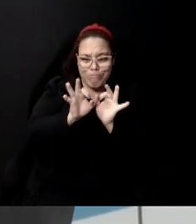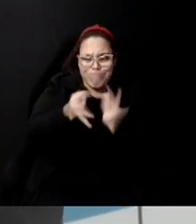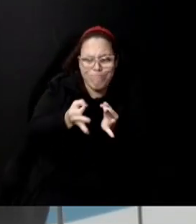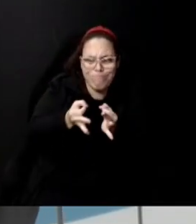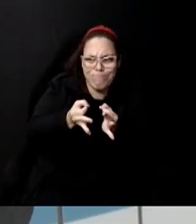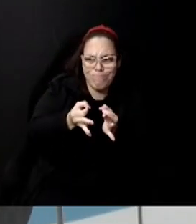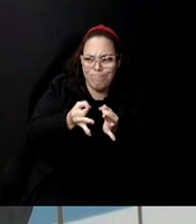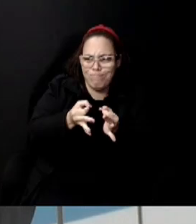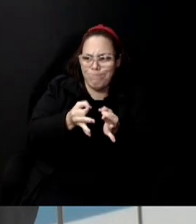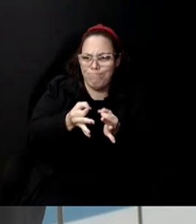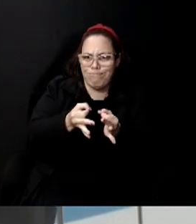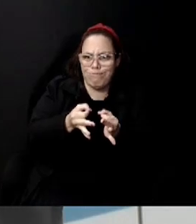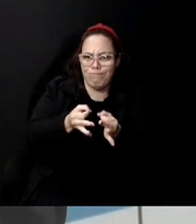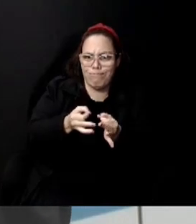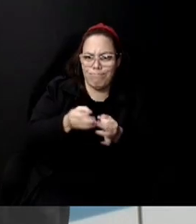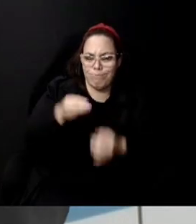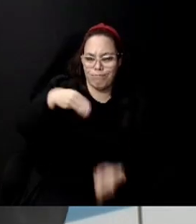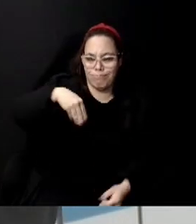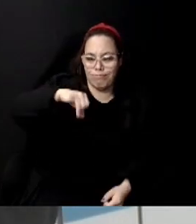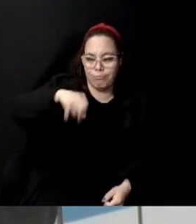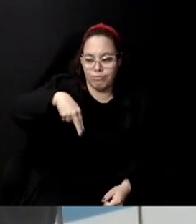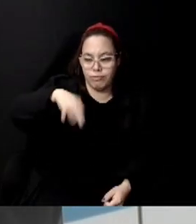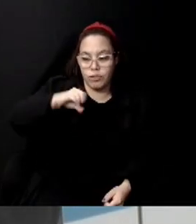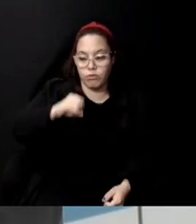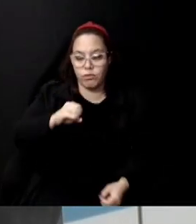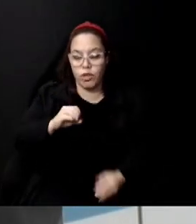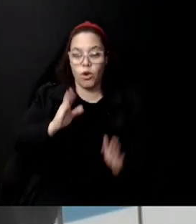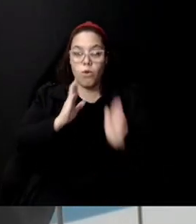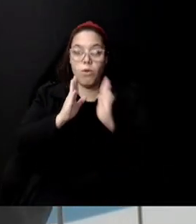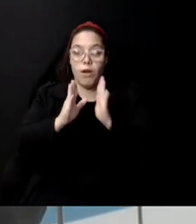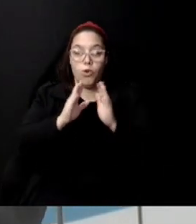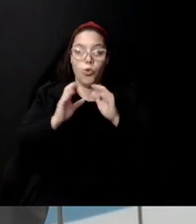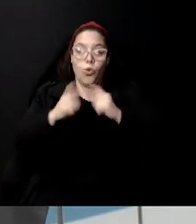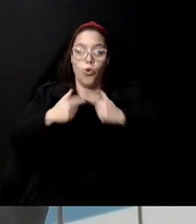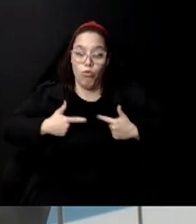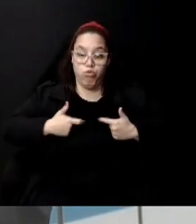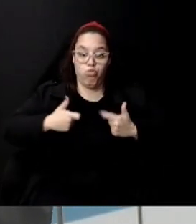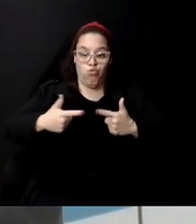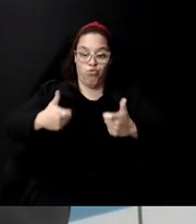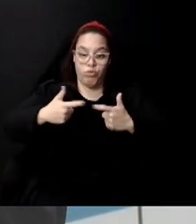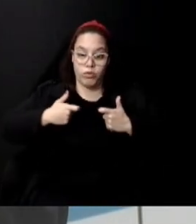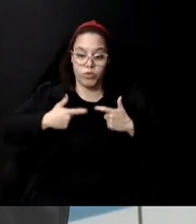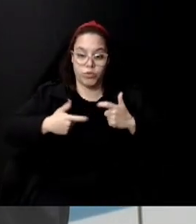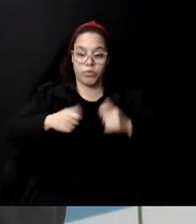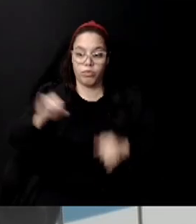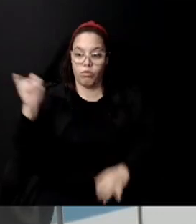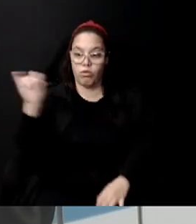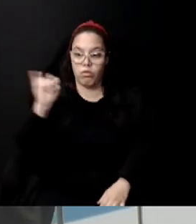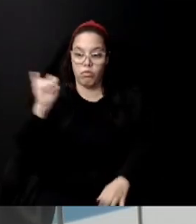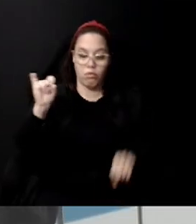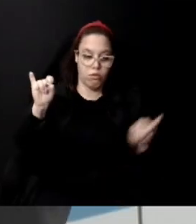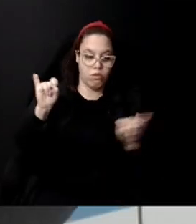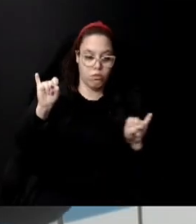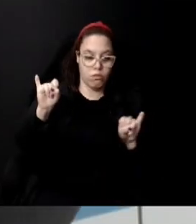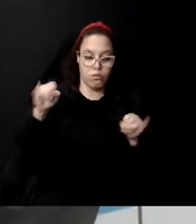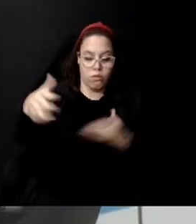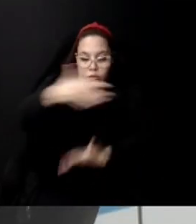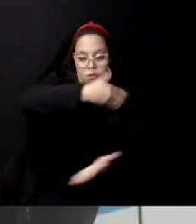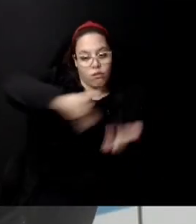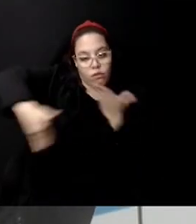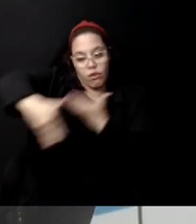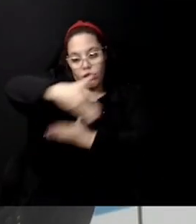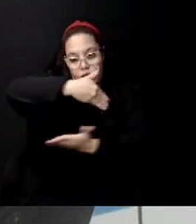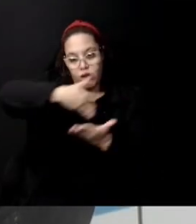direitos em tempo de guerra, que a gente hoje chama de direito internacional humanitário. Uhum. Esse direito surge no